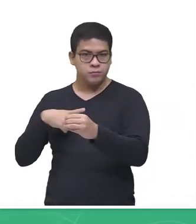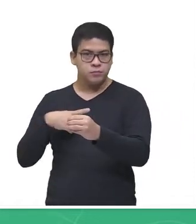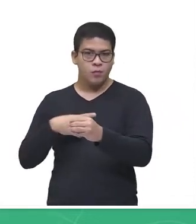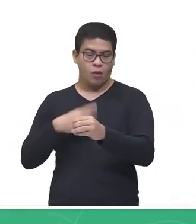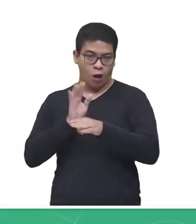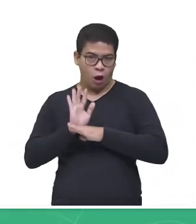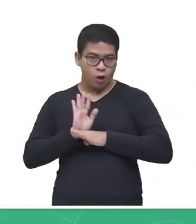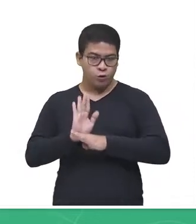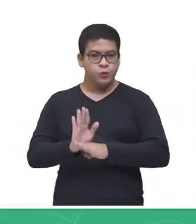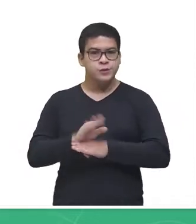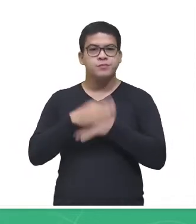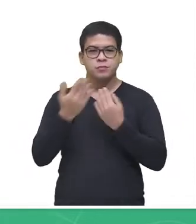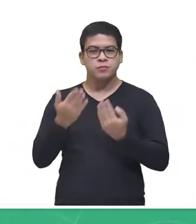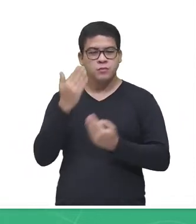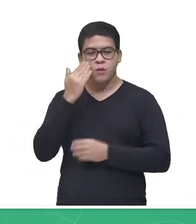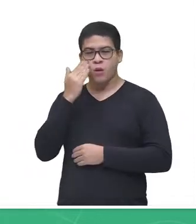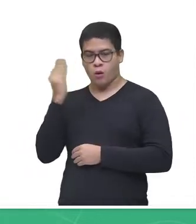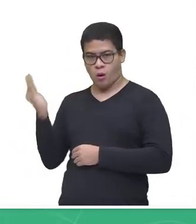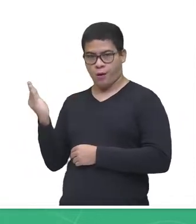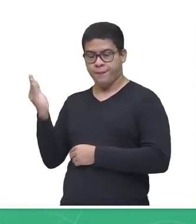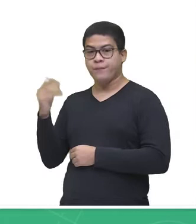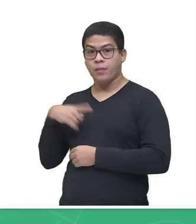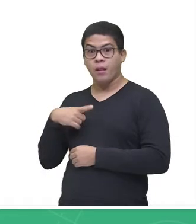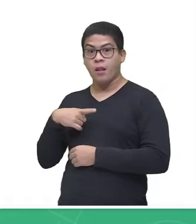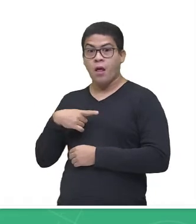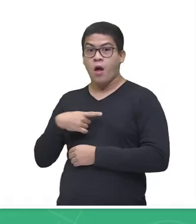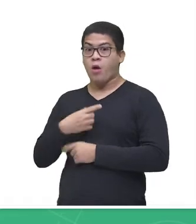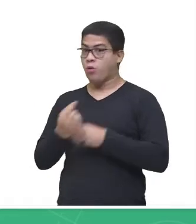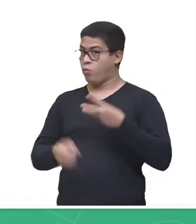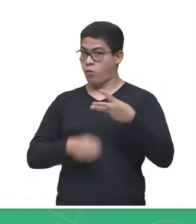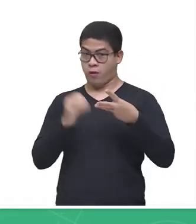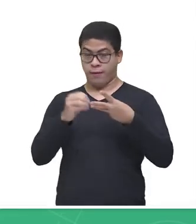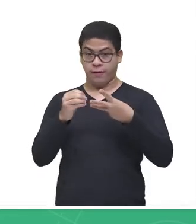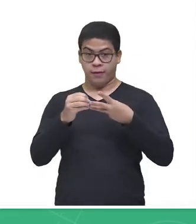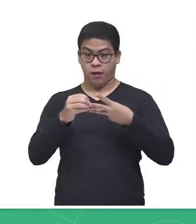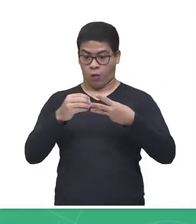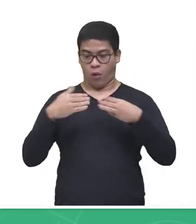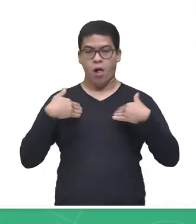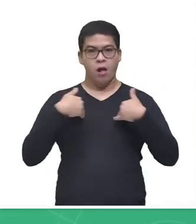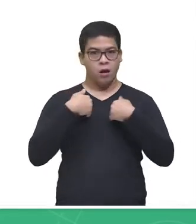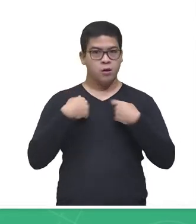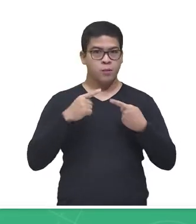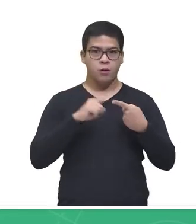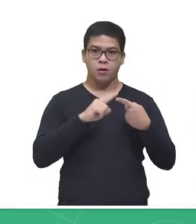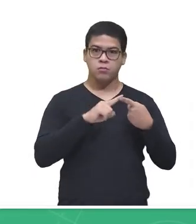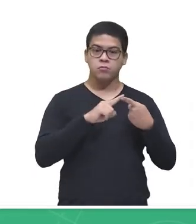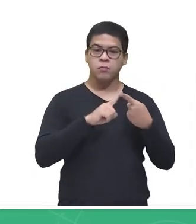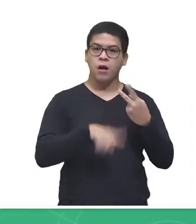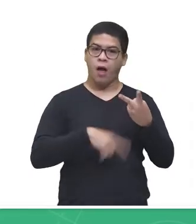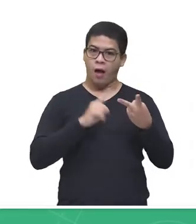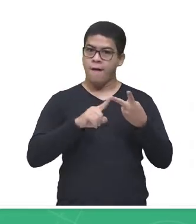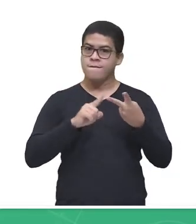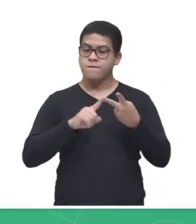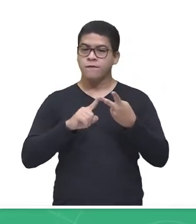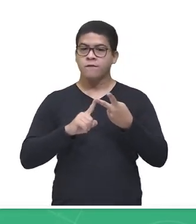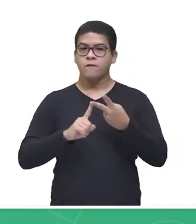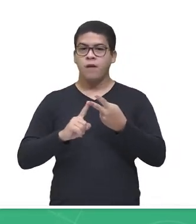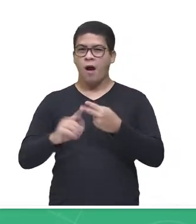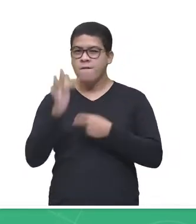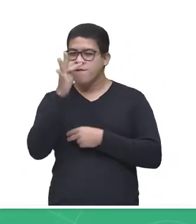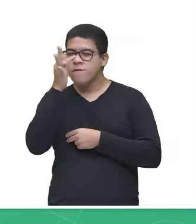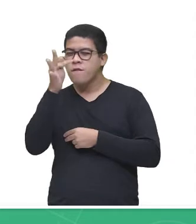um exemplo de célula animal e célula vegetal. E aí, qual é a diferença básica entre a célula animal e a célula